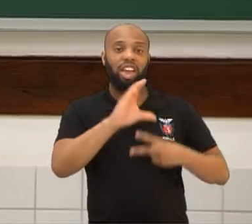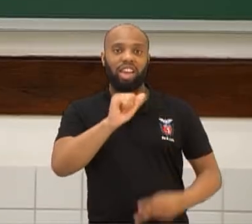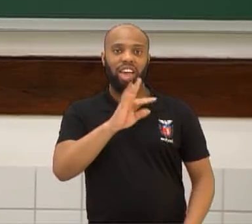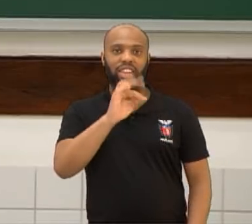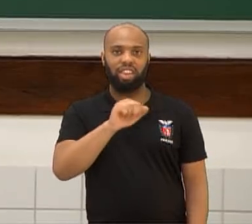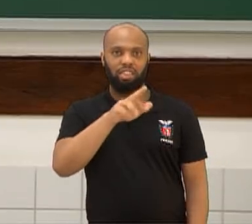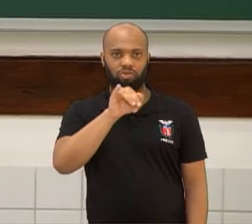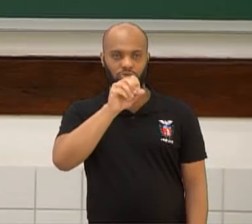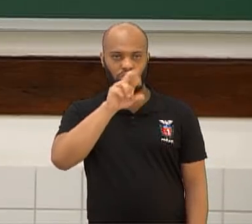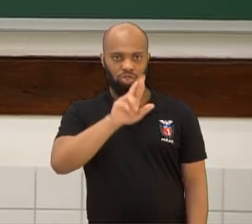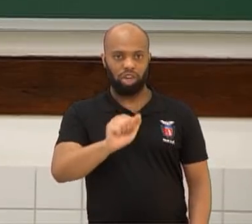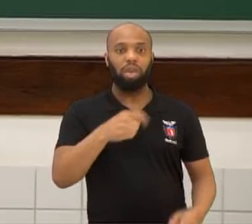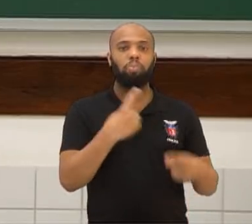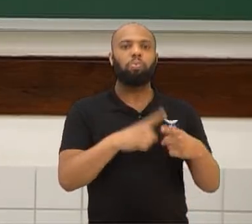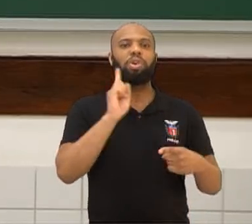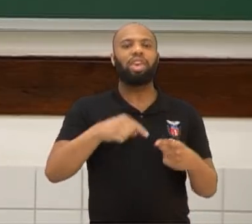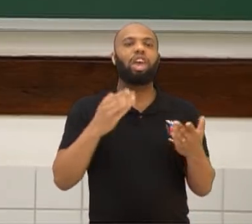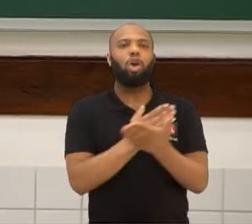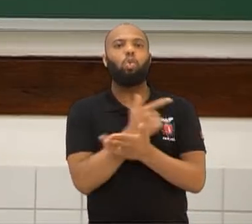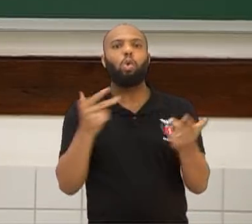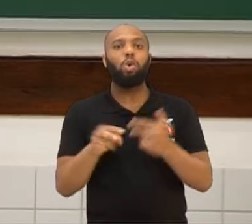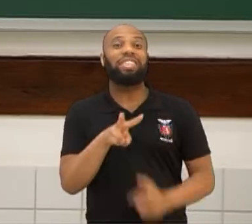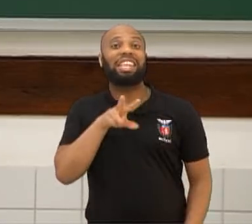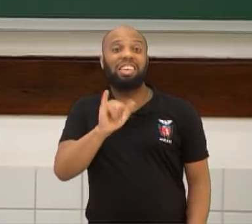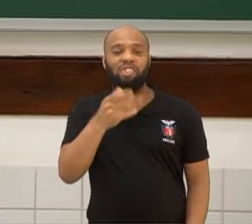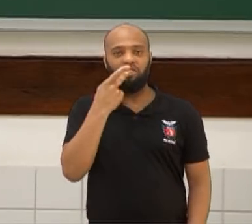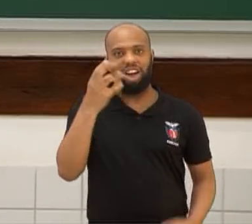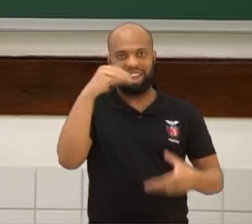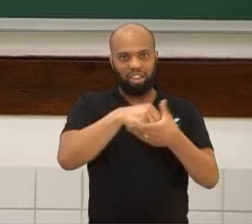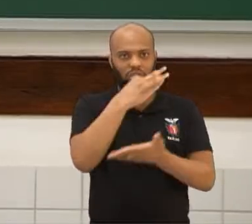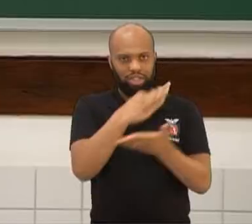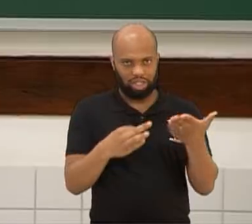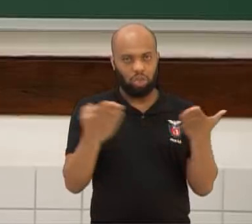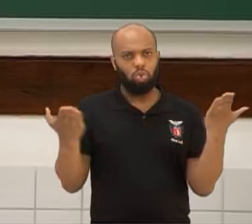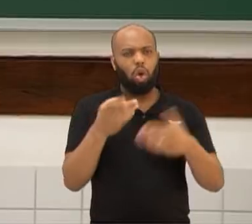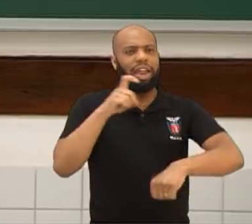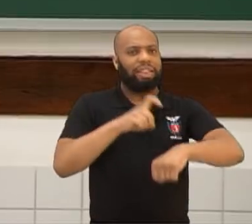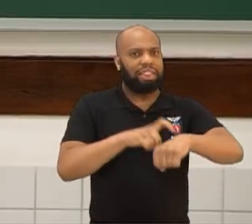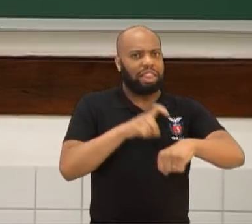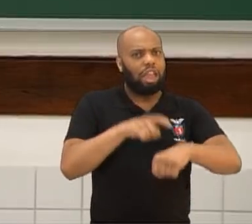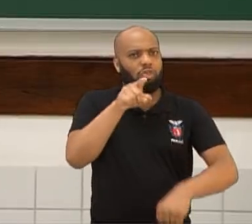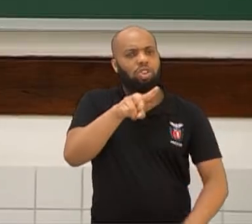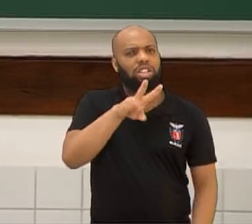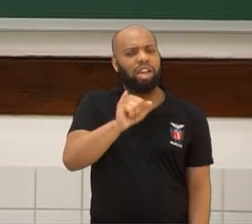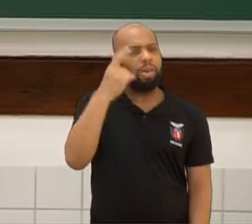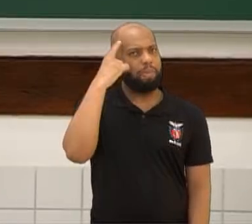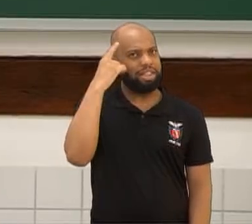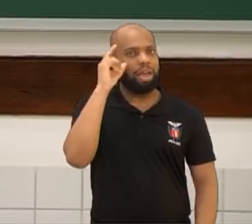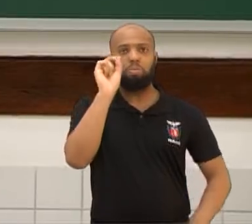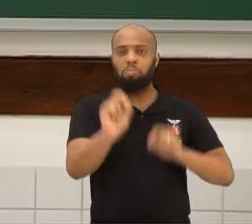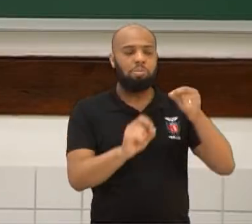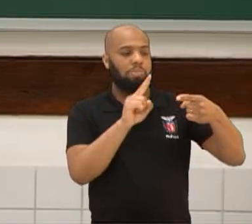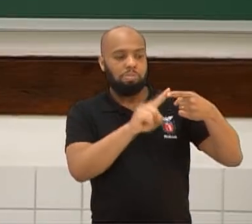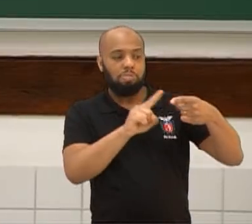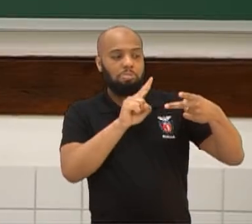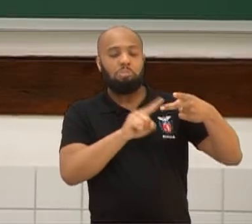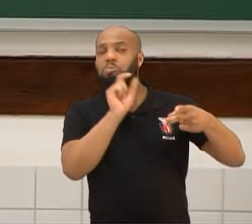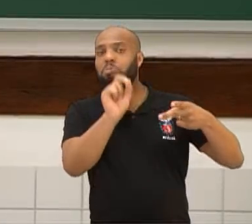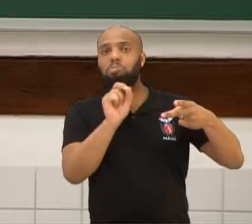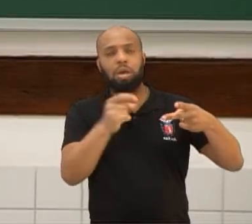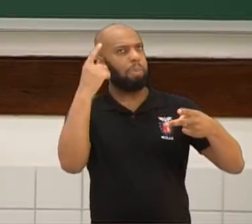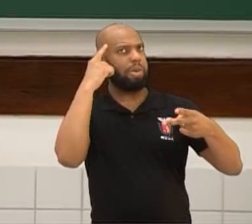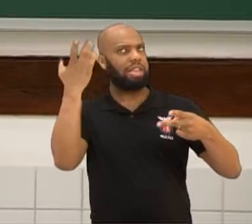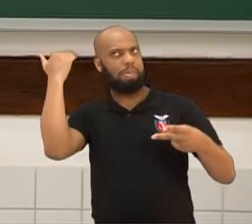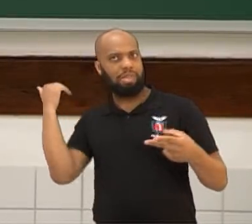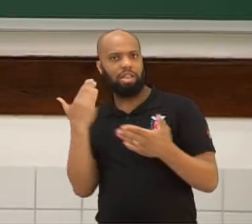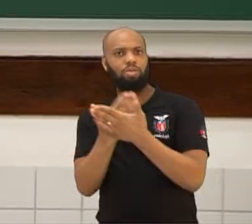algo que ainda será dito no texto. Um tempo para vocês pensarem, tentar se lembrar da aula anterior, né, o que a gente estudou aí nas aulas